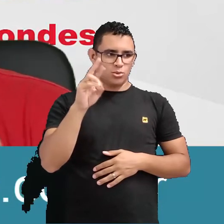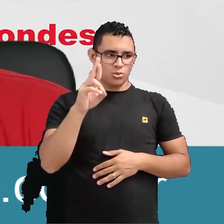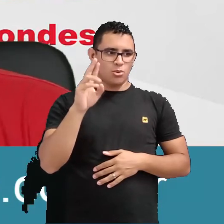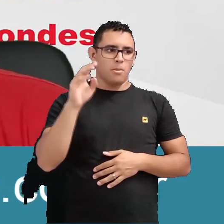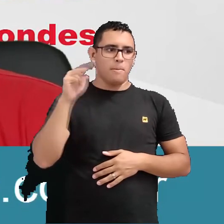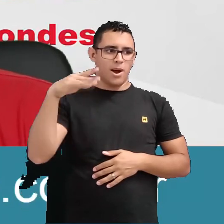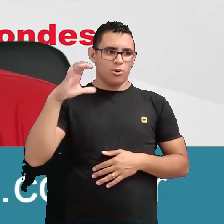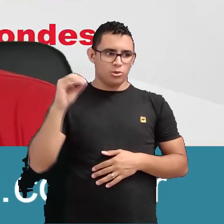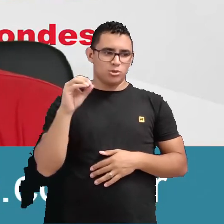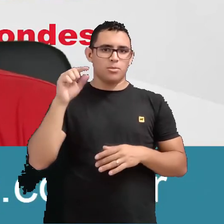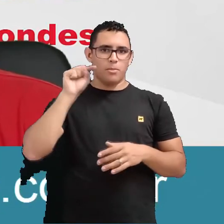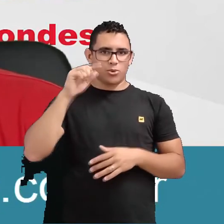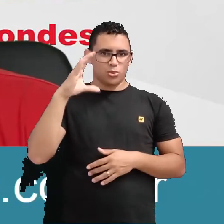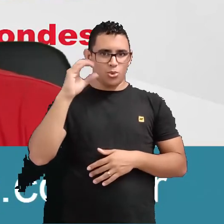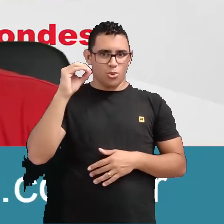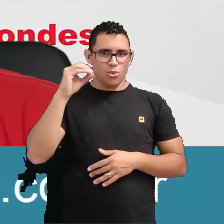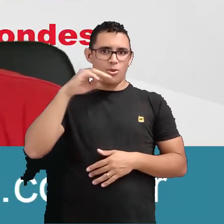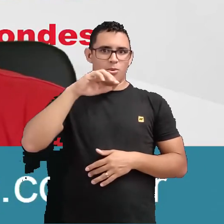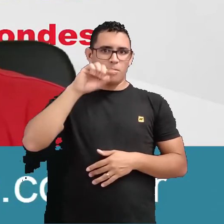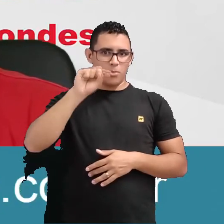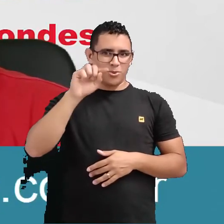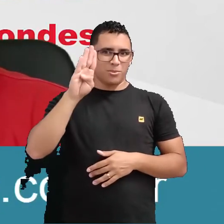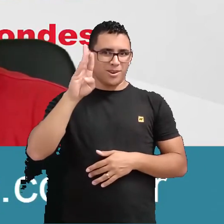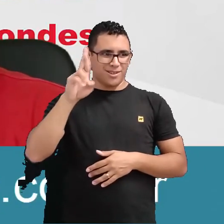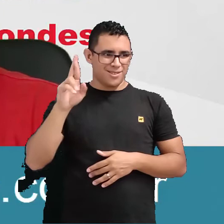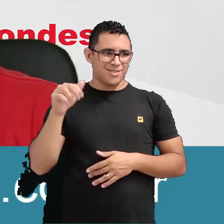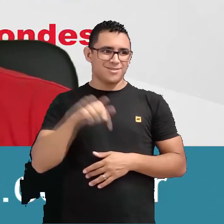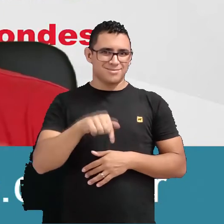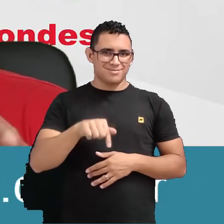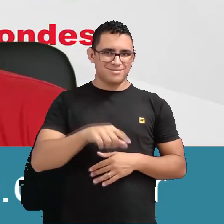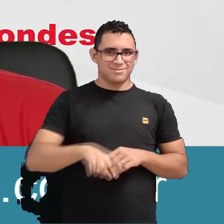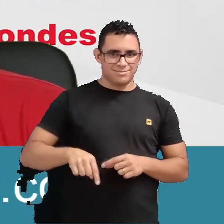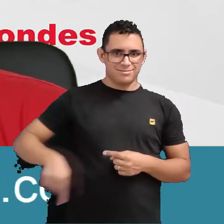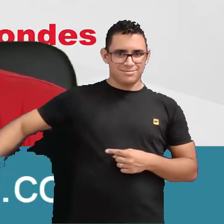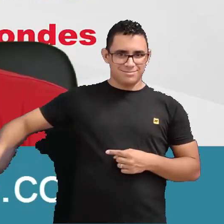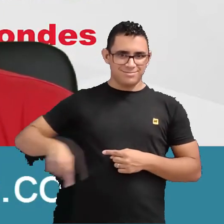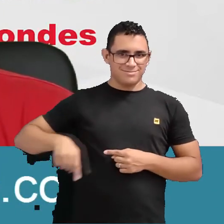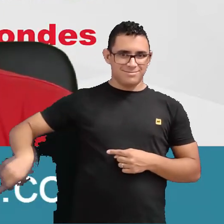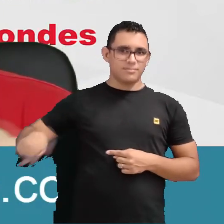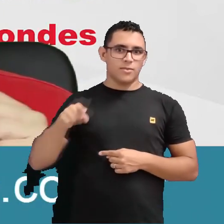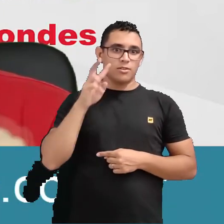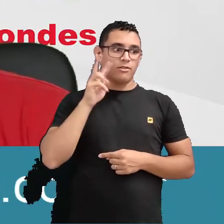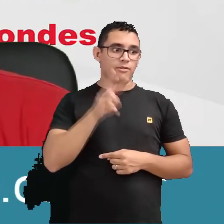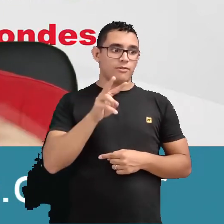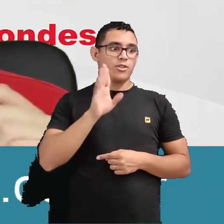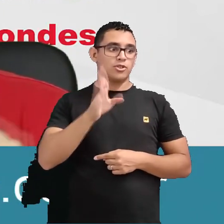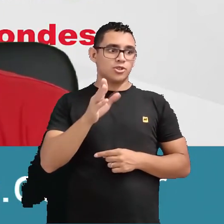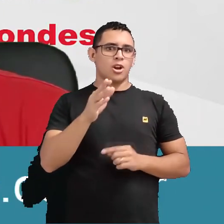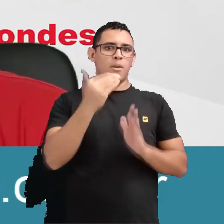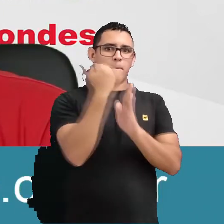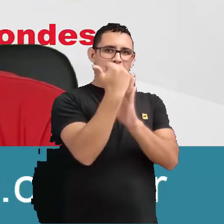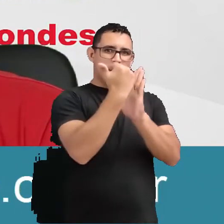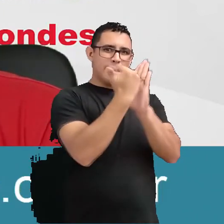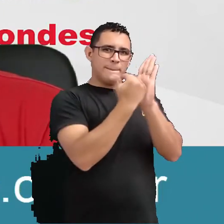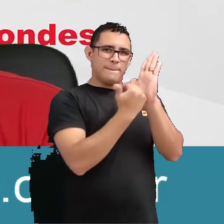professormarcondes.com.br, lá na aba material, né, podem clicar no básico 1 e vocês lá vão encontrar então já uma lista de